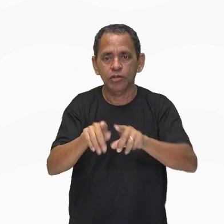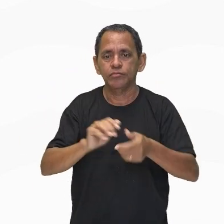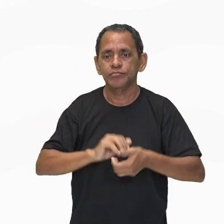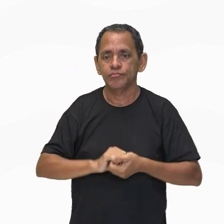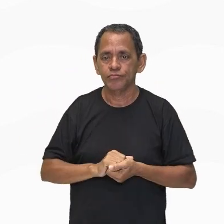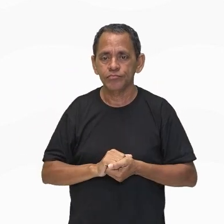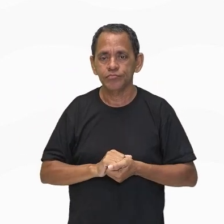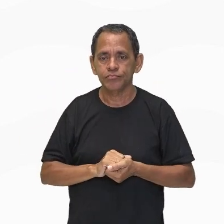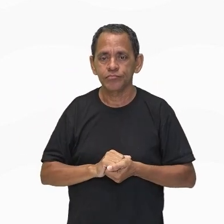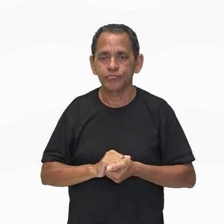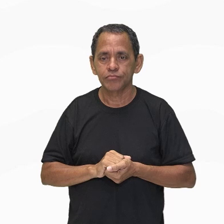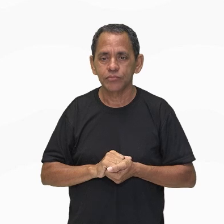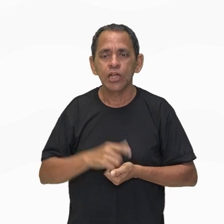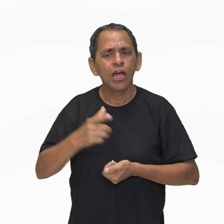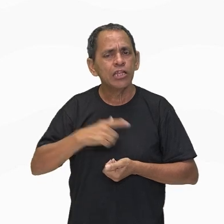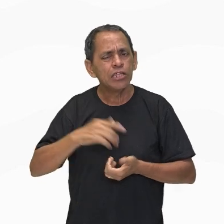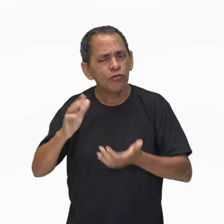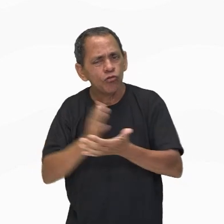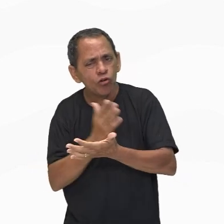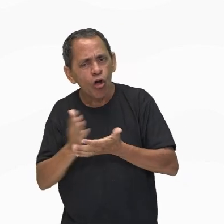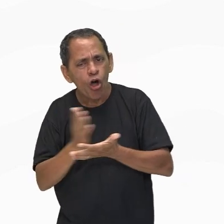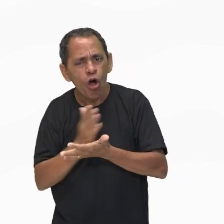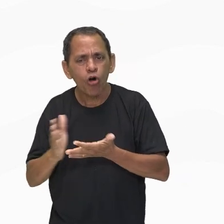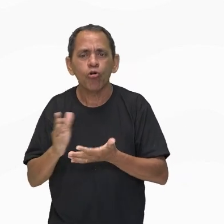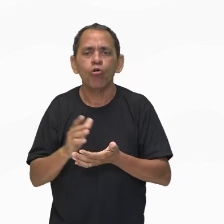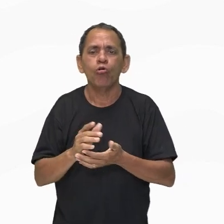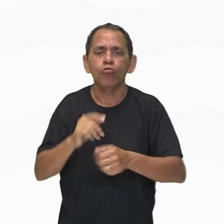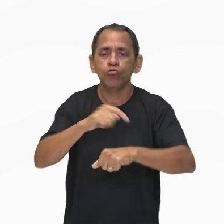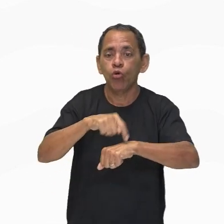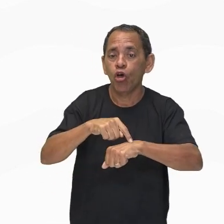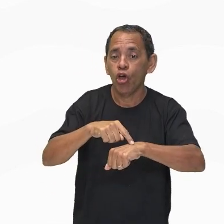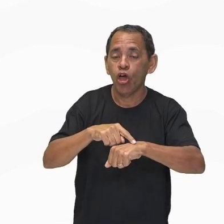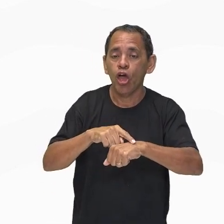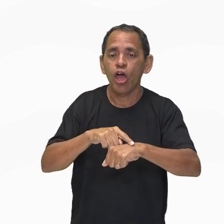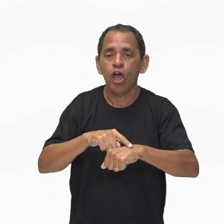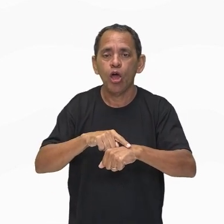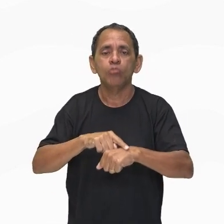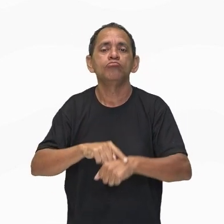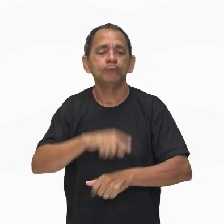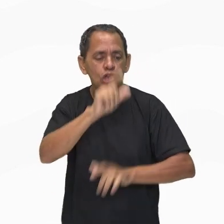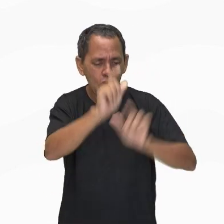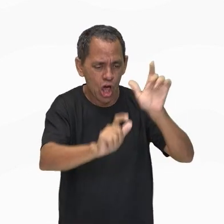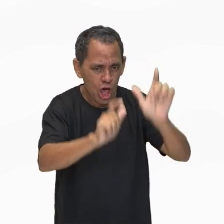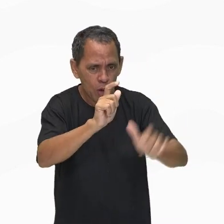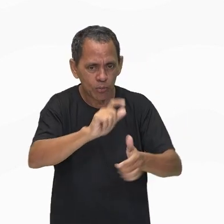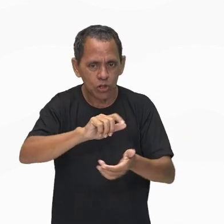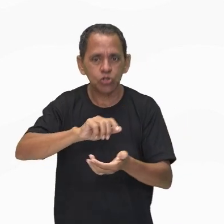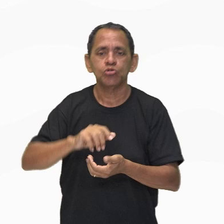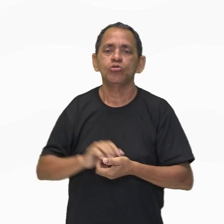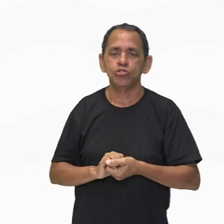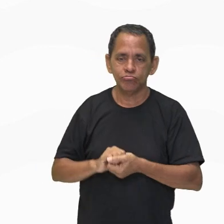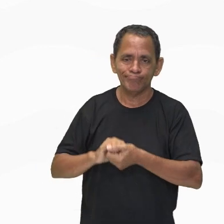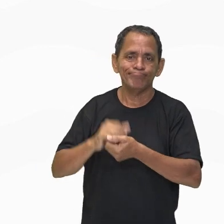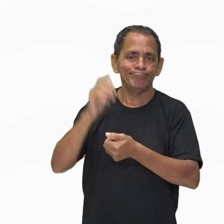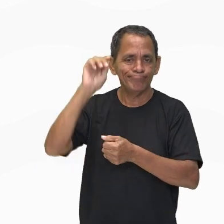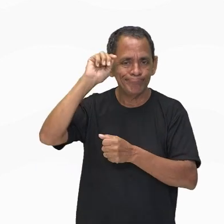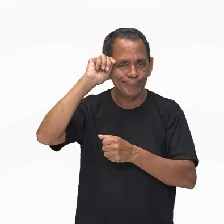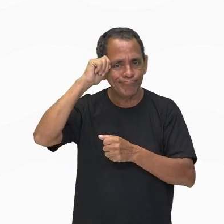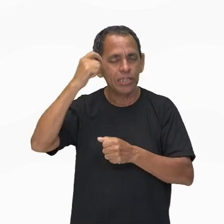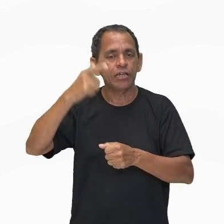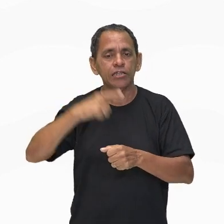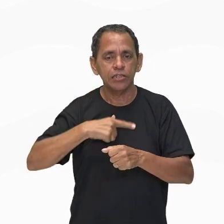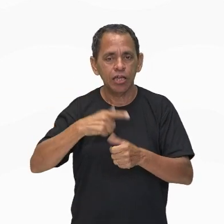que as pessoas negras da África do Sul tiveram os seus direitos revogados e foi tudo